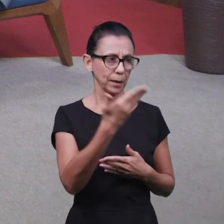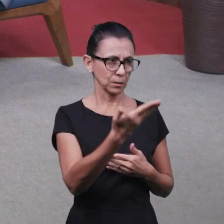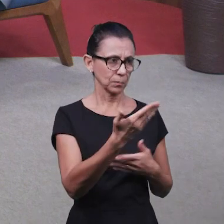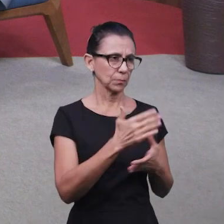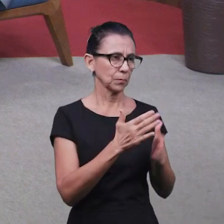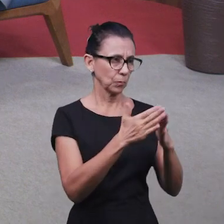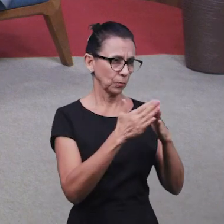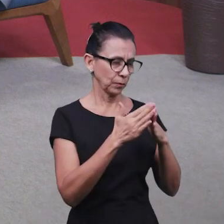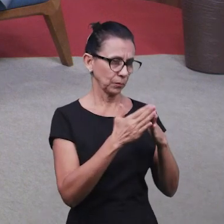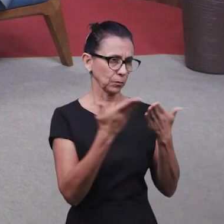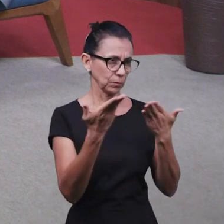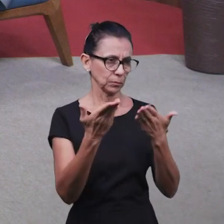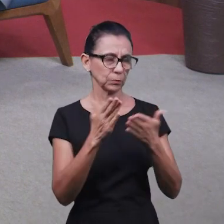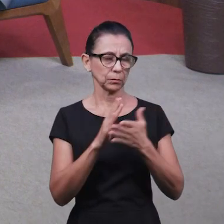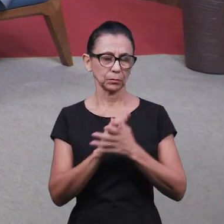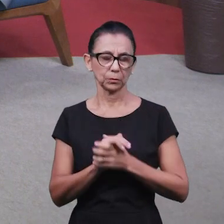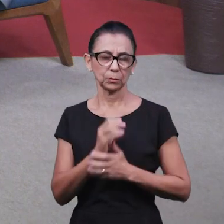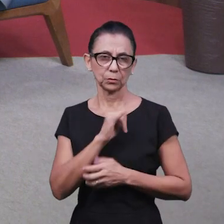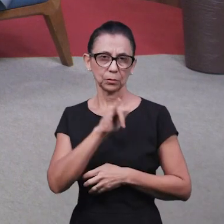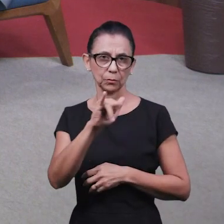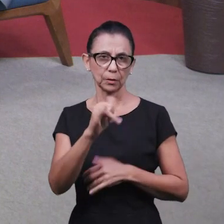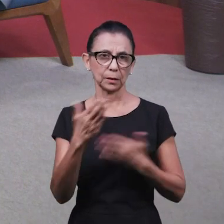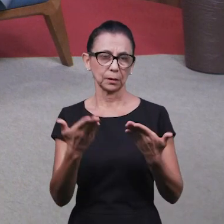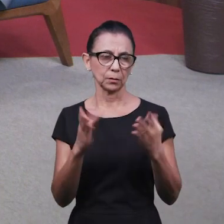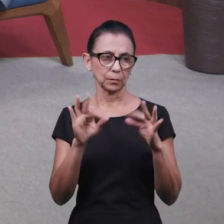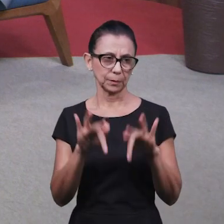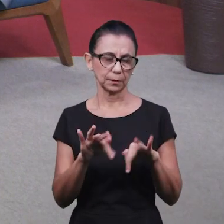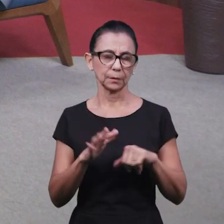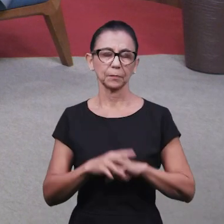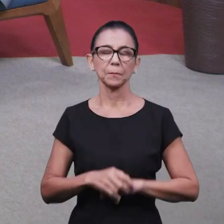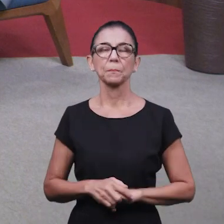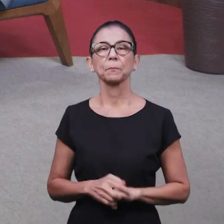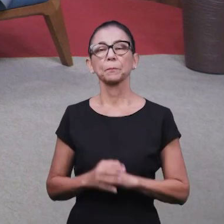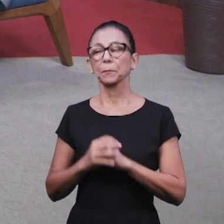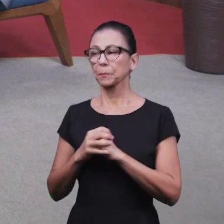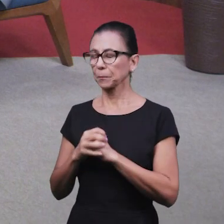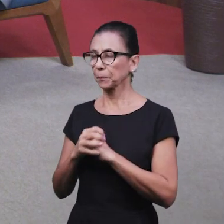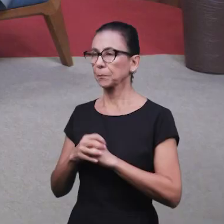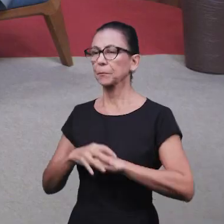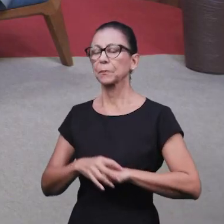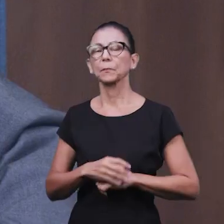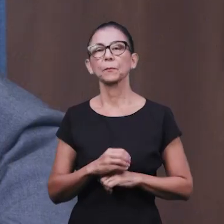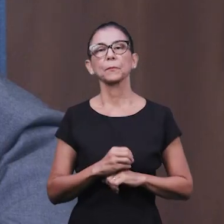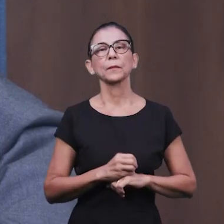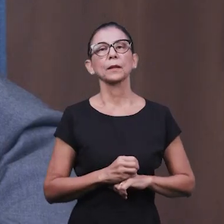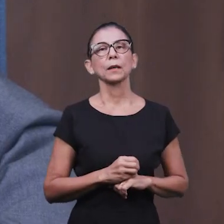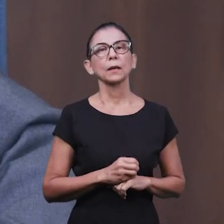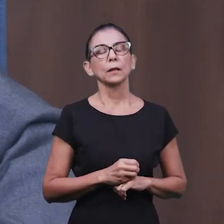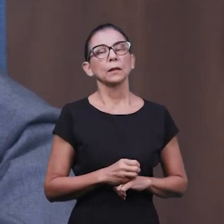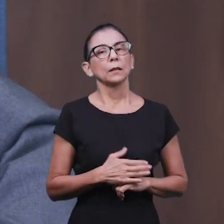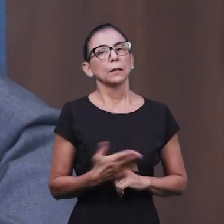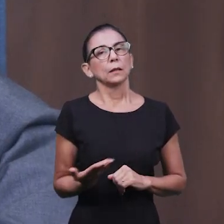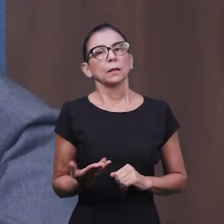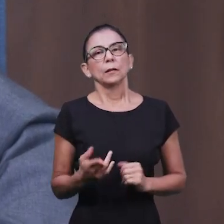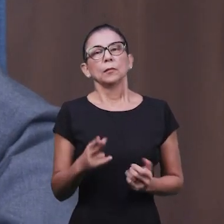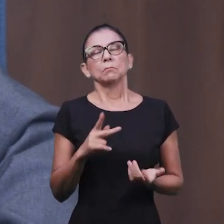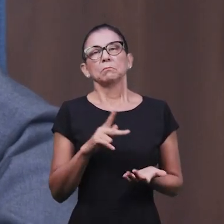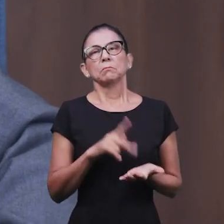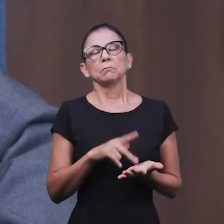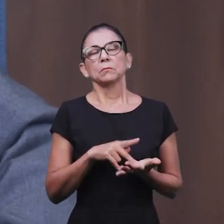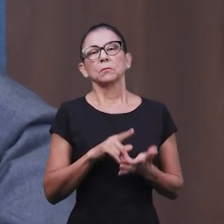essa gentileza de trazer essa palavra agora para encerrarmos esse quadro. Amém, perfeitamente. Muito bem. Na